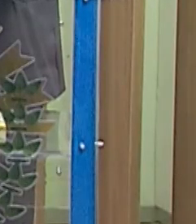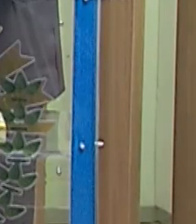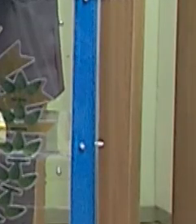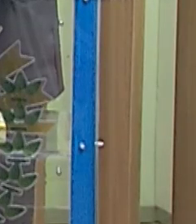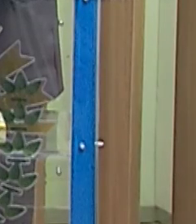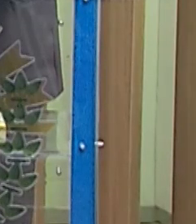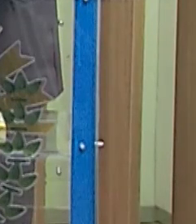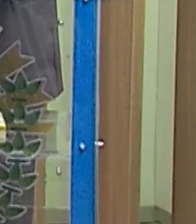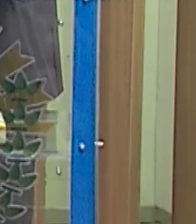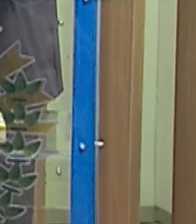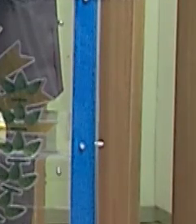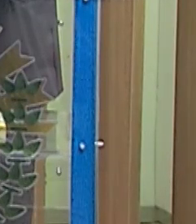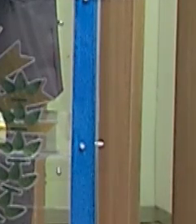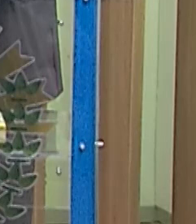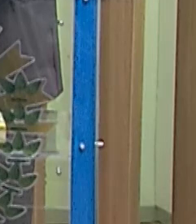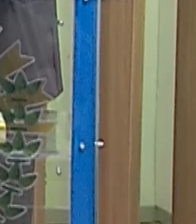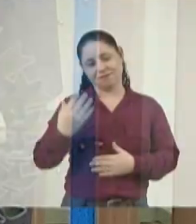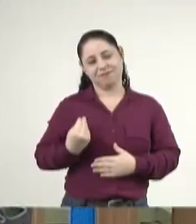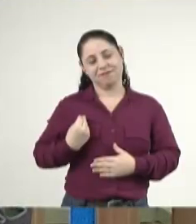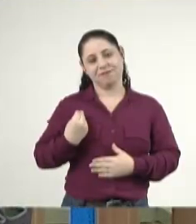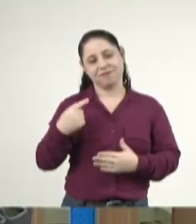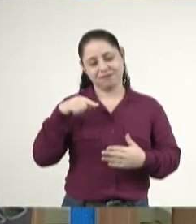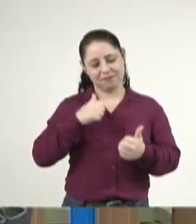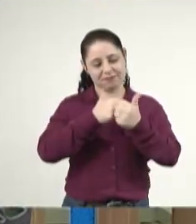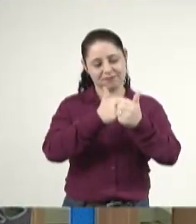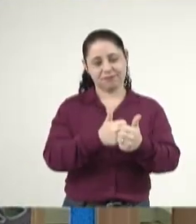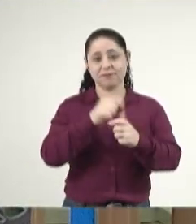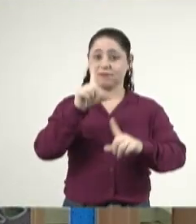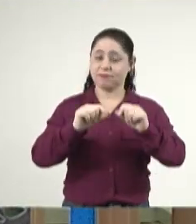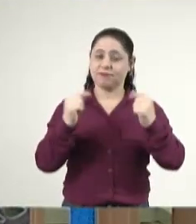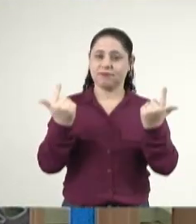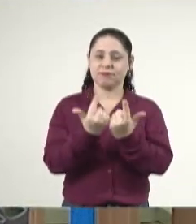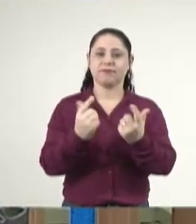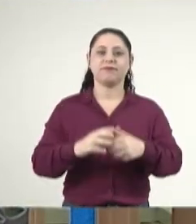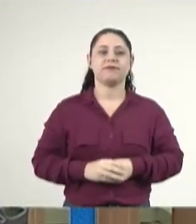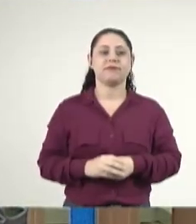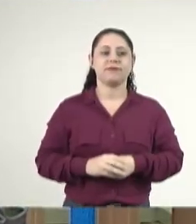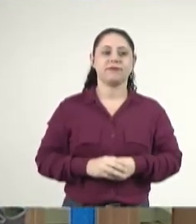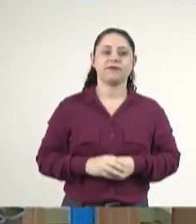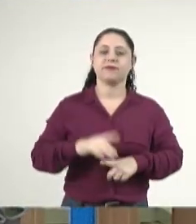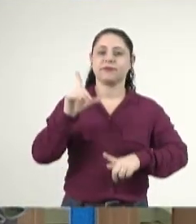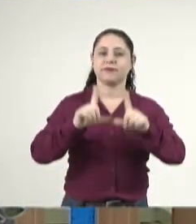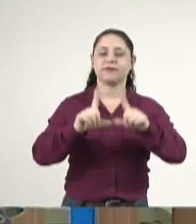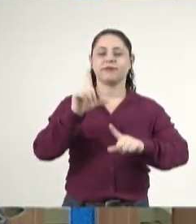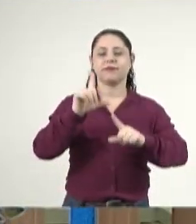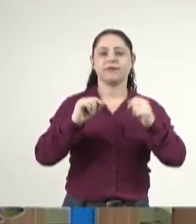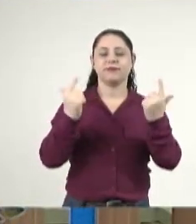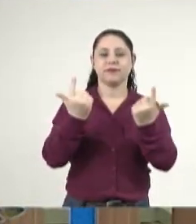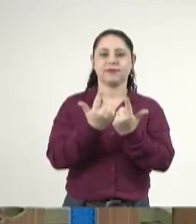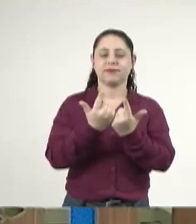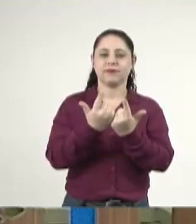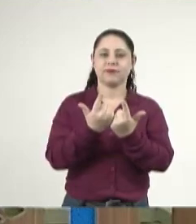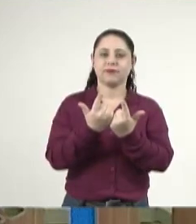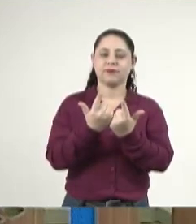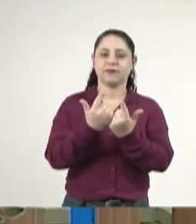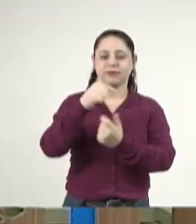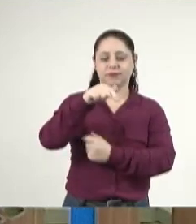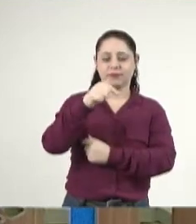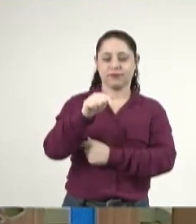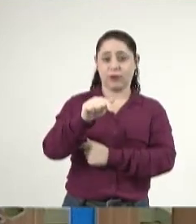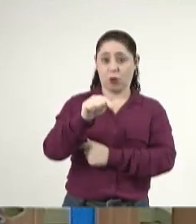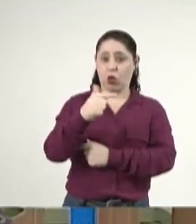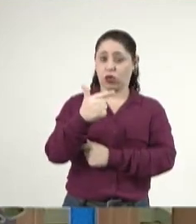Mais uma vez, muito bom dia para você. Obrigado pela sua companhia aqui na TV Assembleia. TV ALEME sempre disponível no 7.2 para